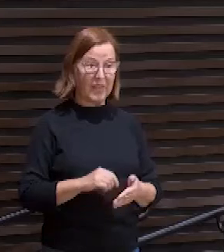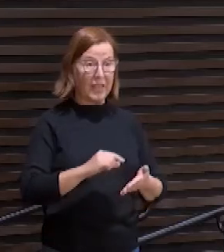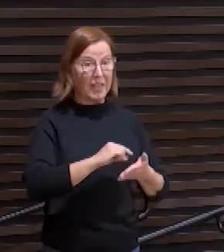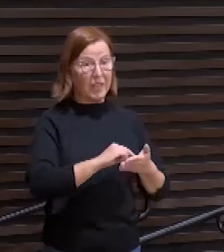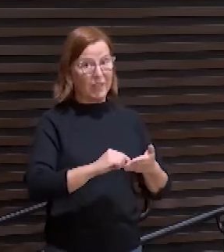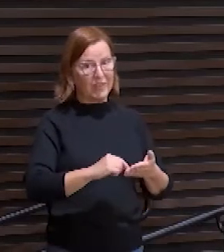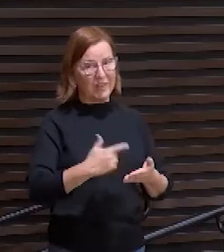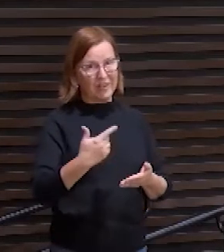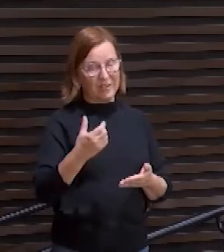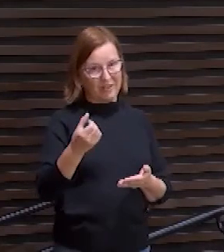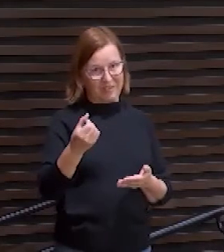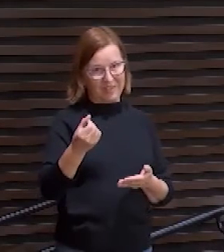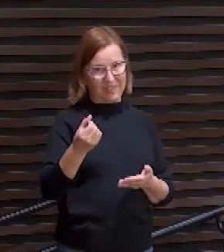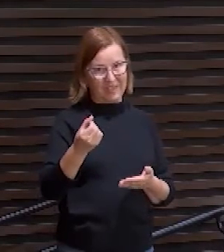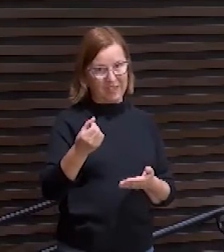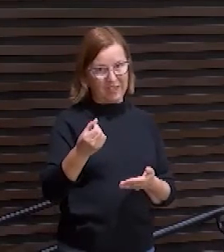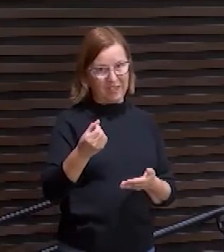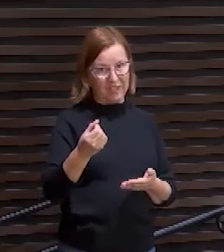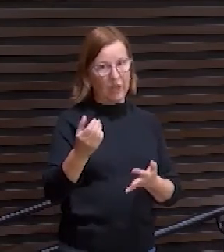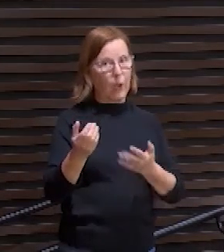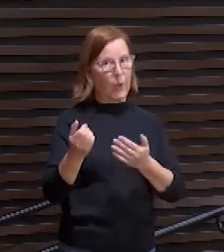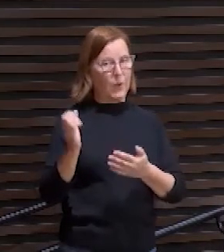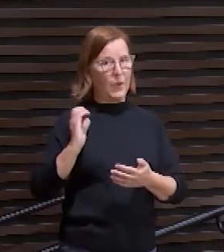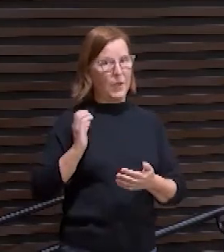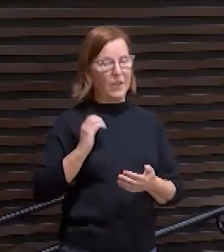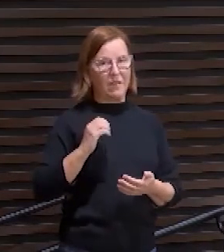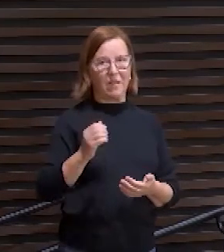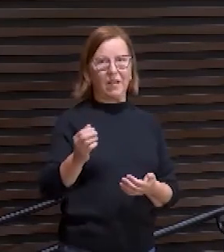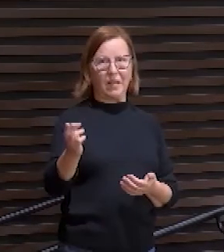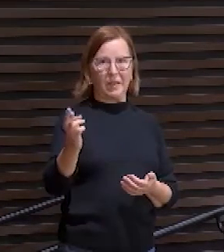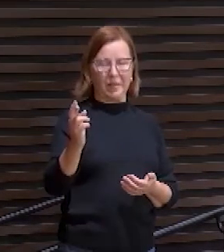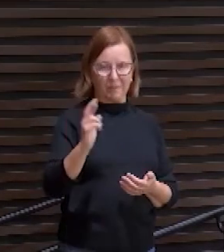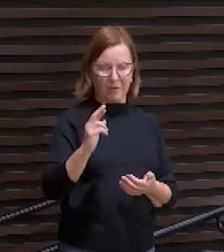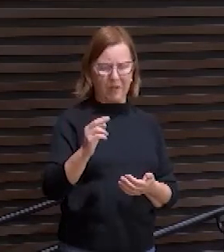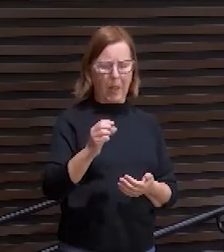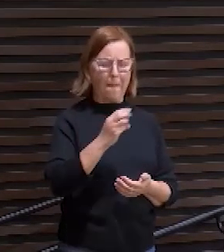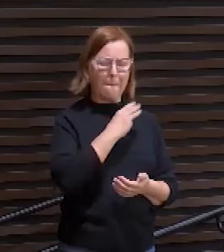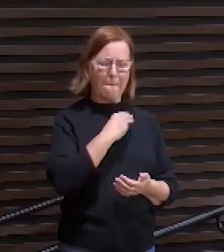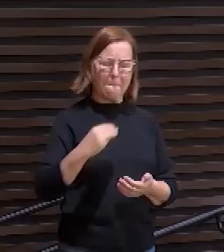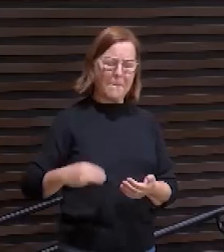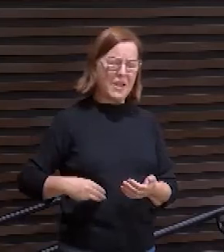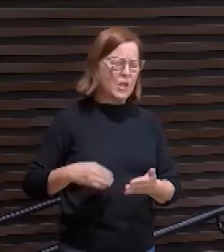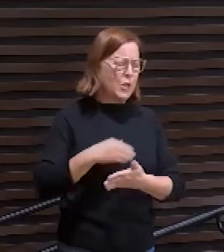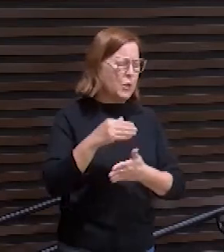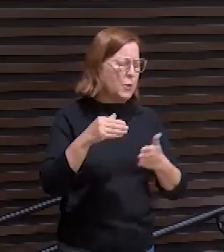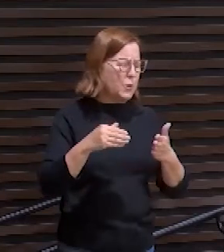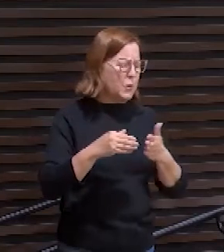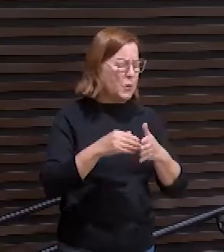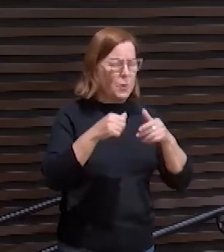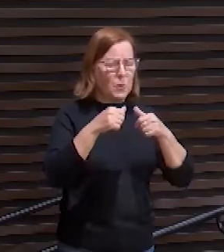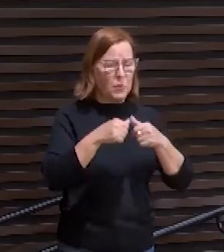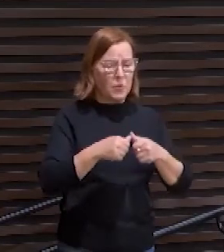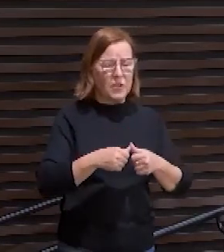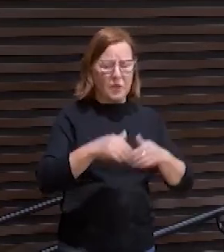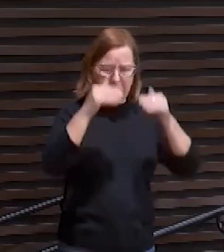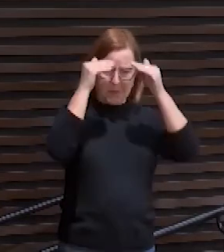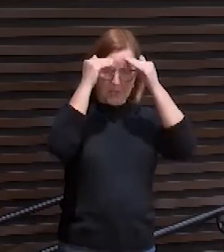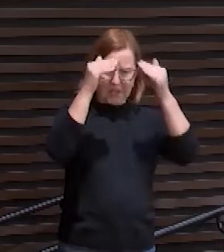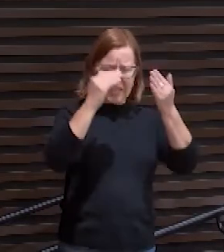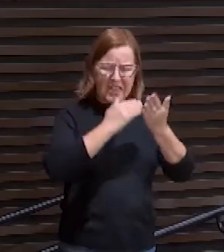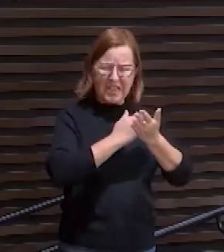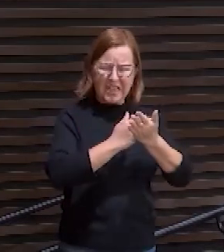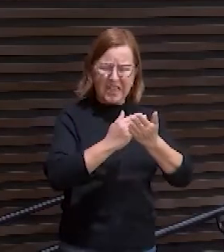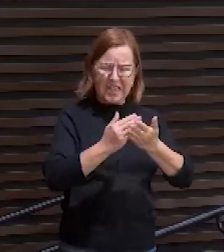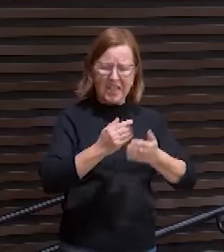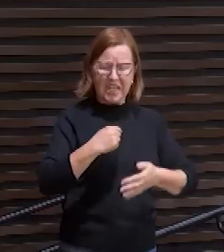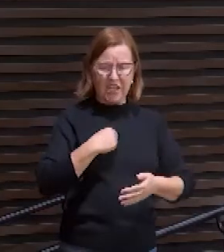20, o jovem rico responde: Mestre, tudo isso tenho observado desde a minha juventude.